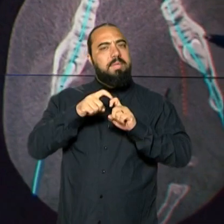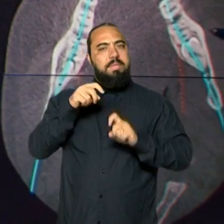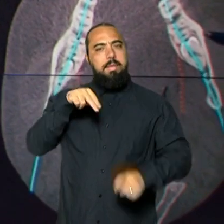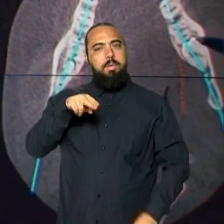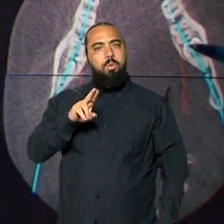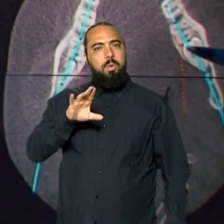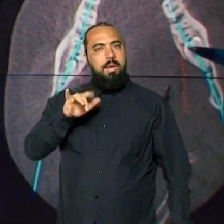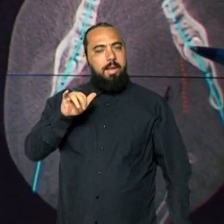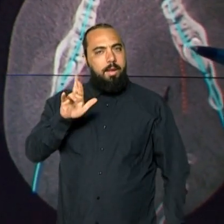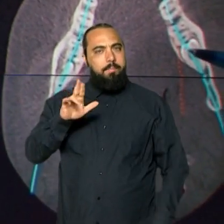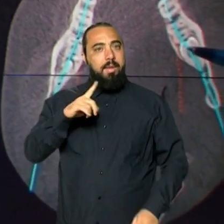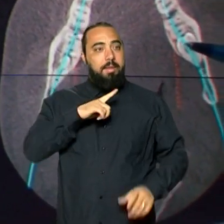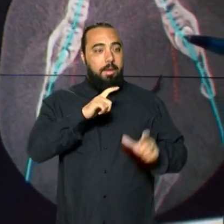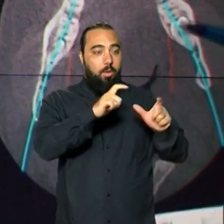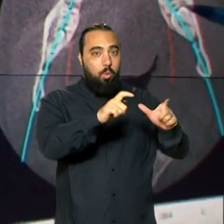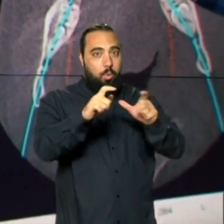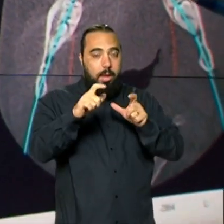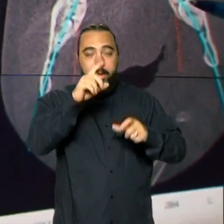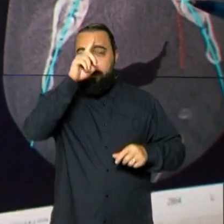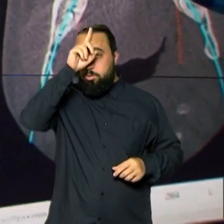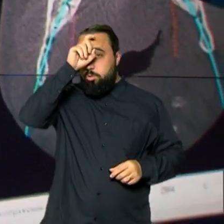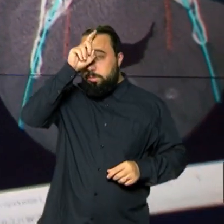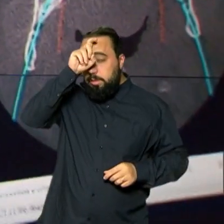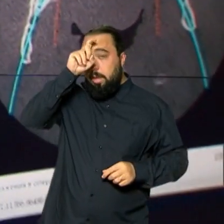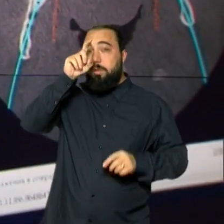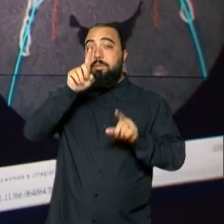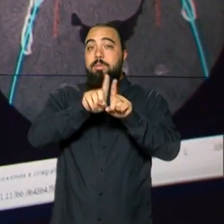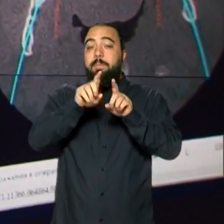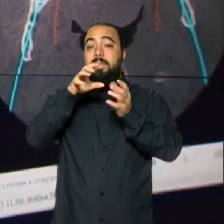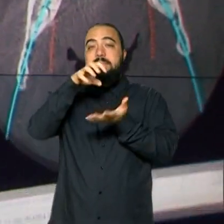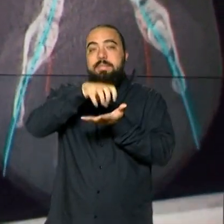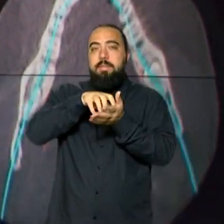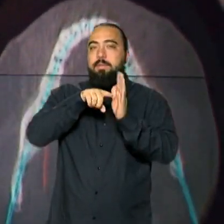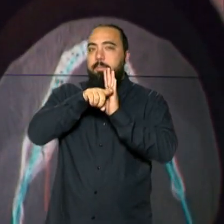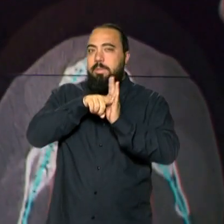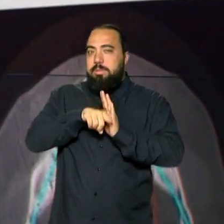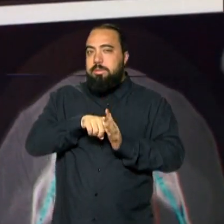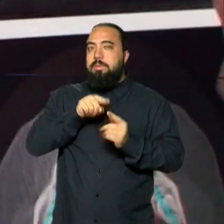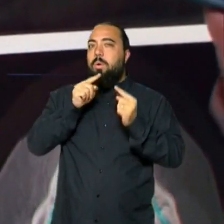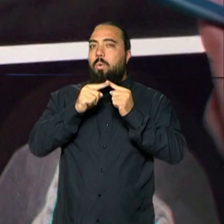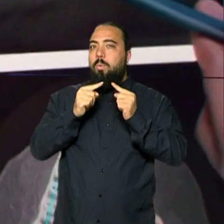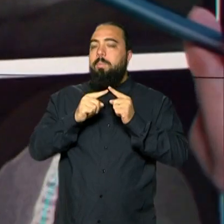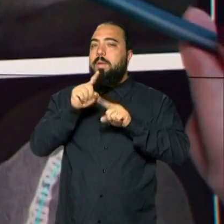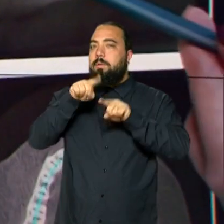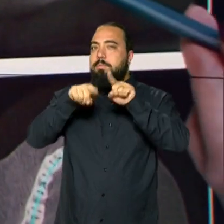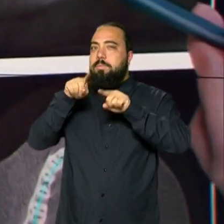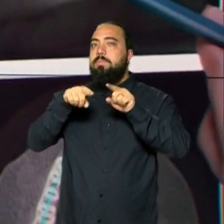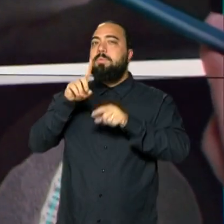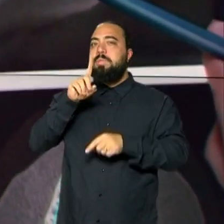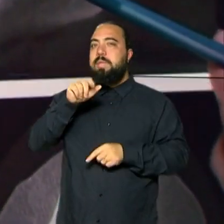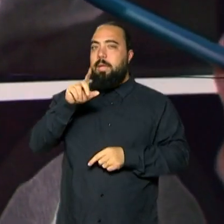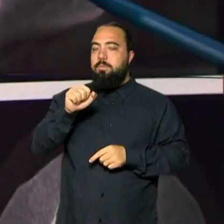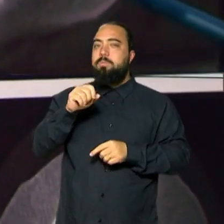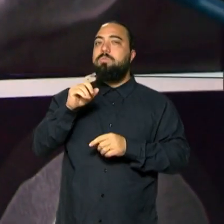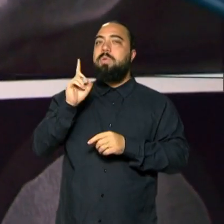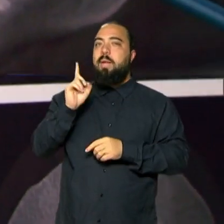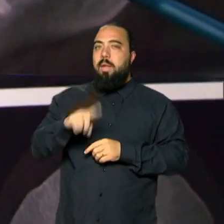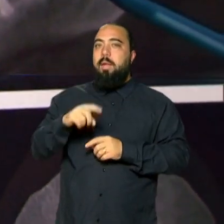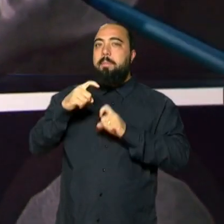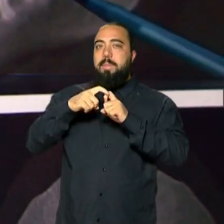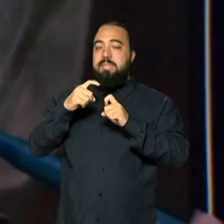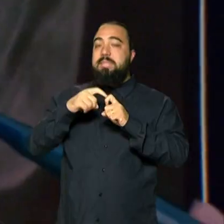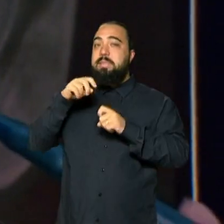entre clínicas, hospitais e centros de pesquisa, de acordo com os dados da Sociedade Brasileira de Medicina